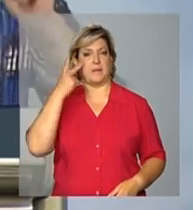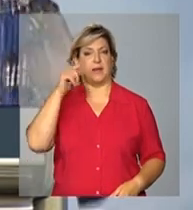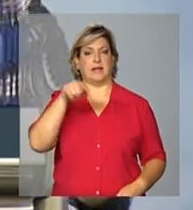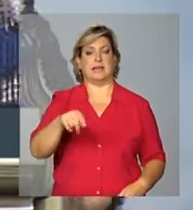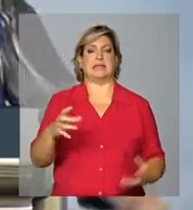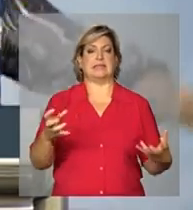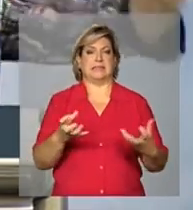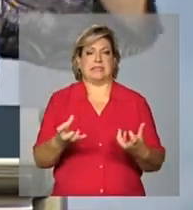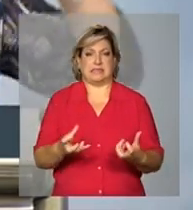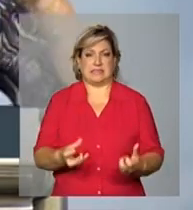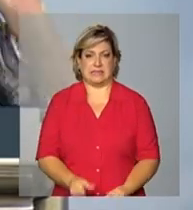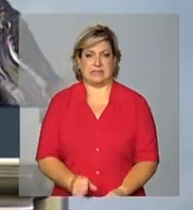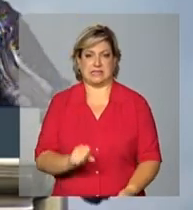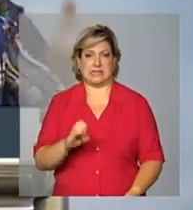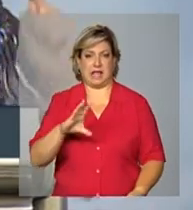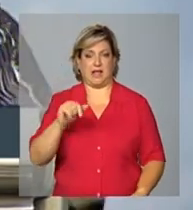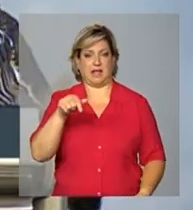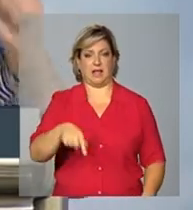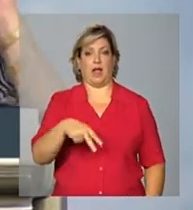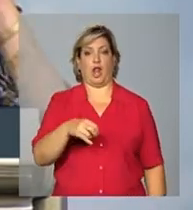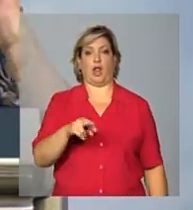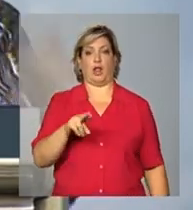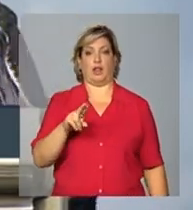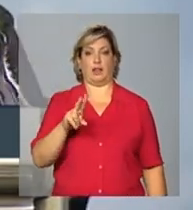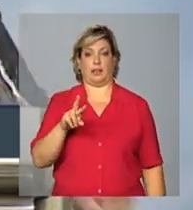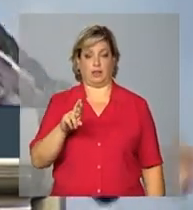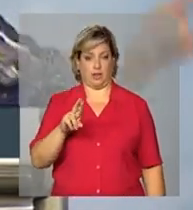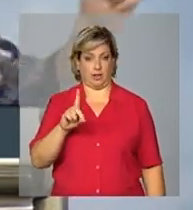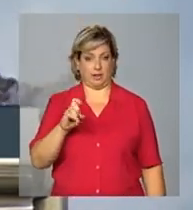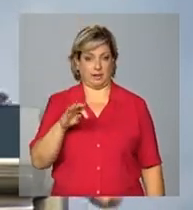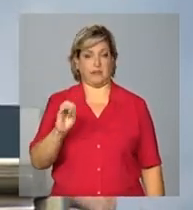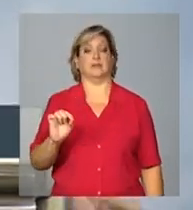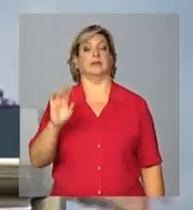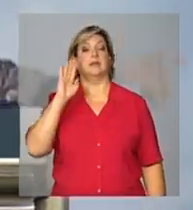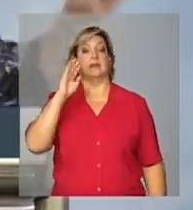ao Nordeste as mesmas oportunidades